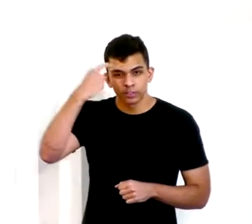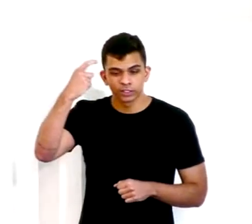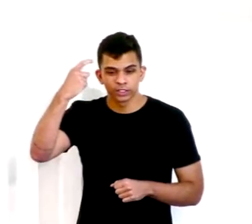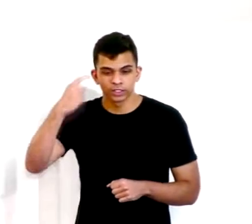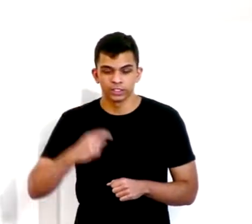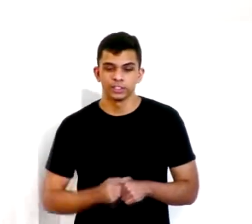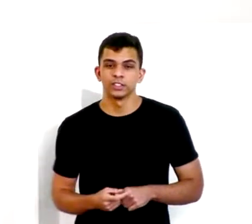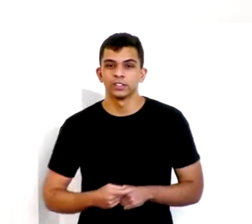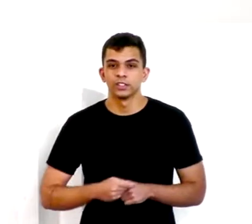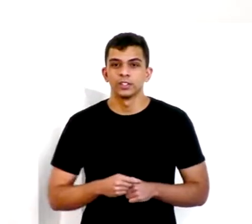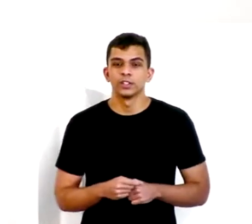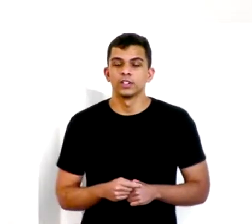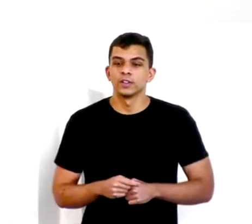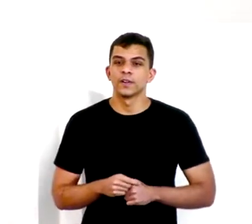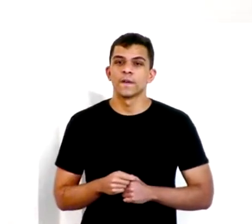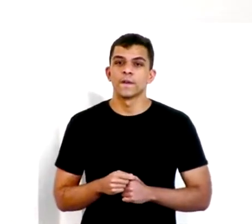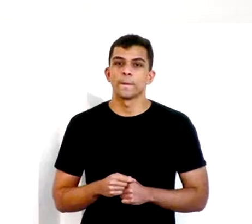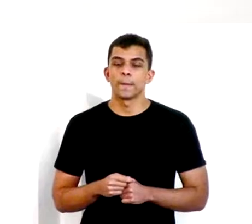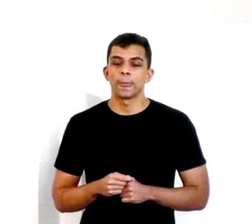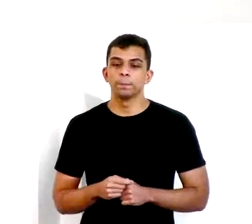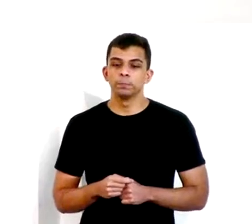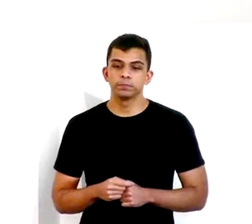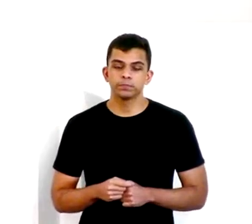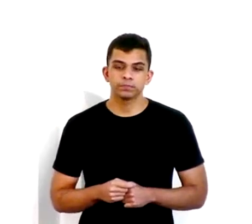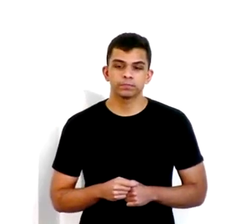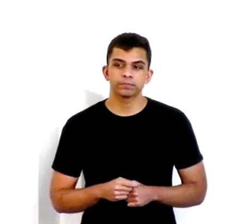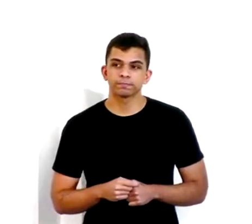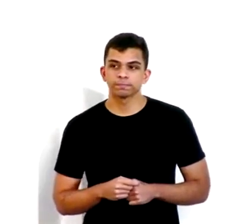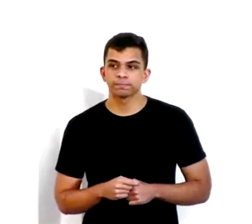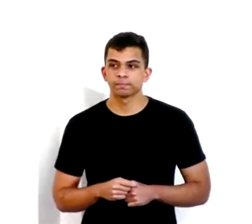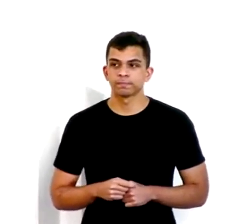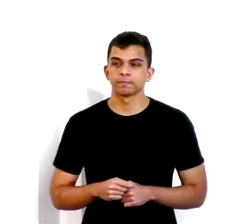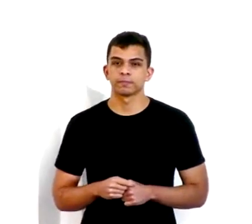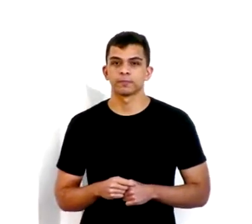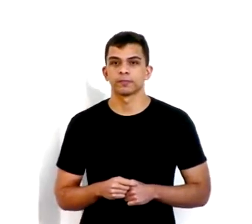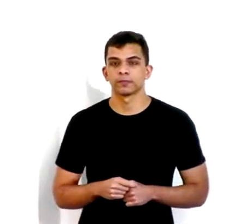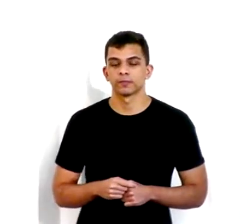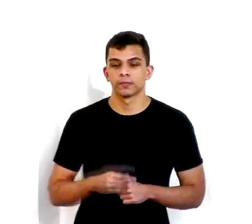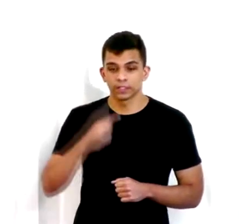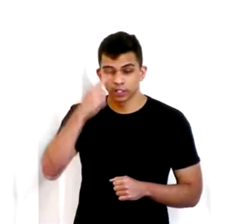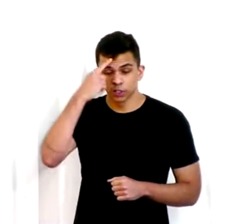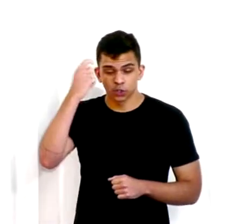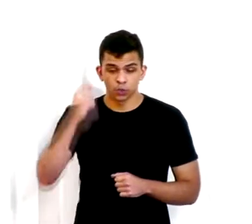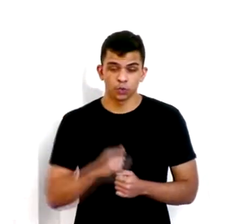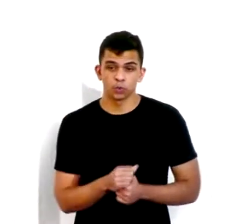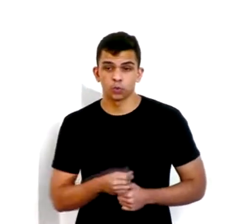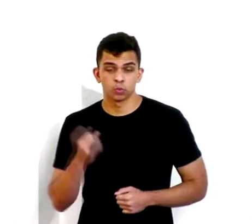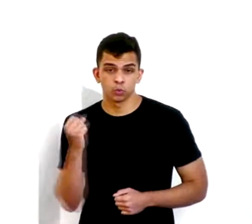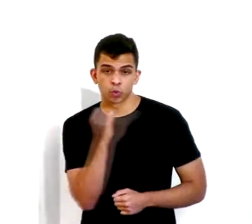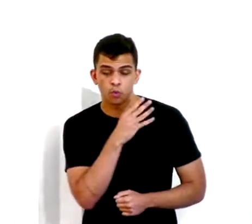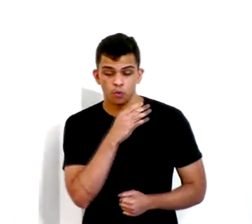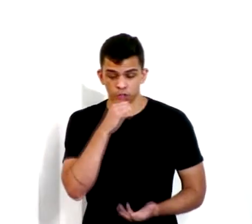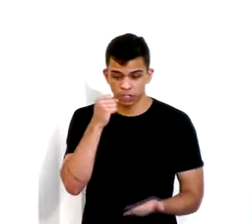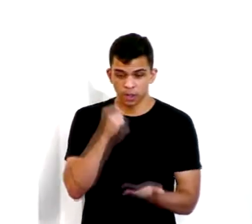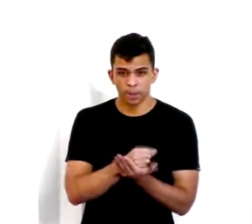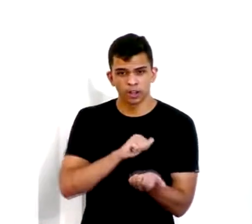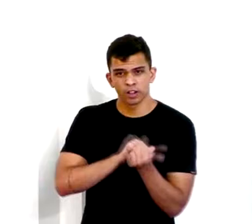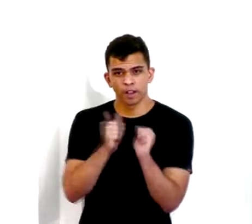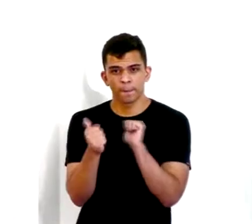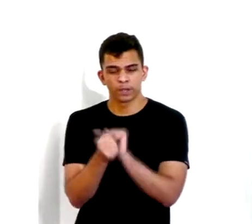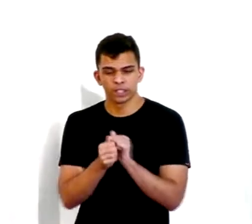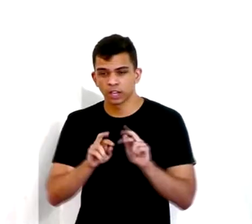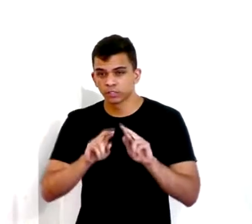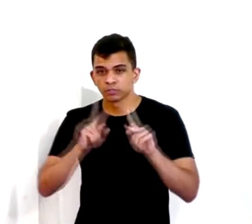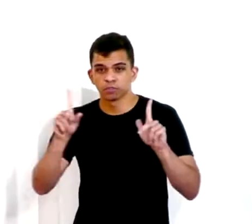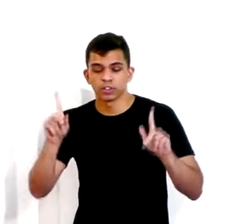interpretação bíblica que foi chamada de desmitologização do Novo Testamento. Este